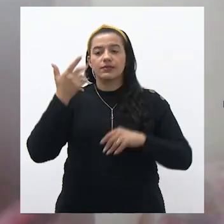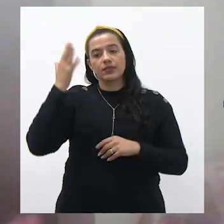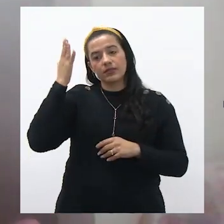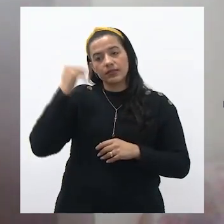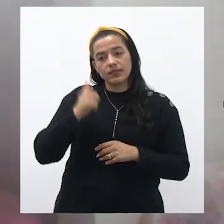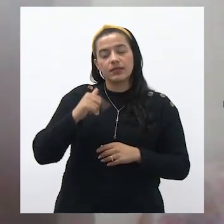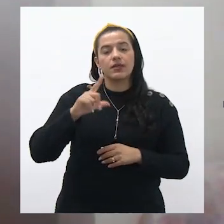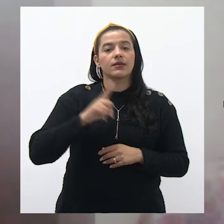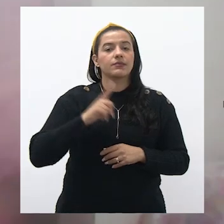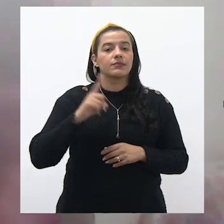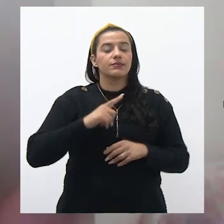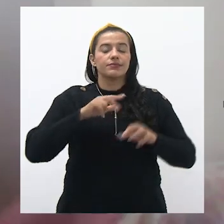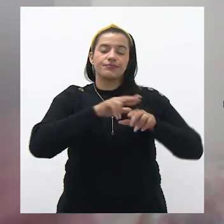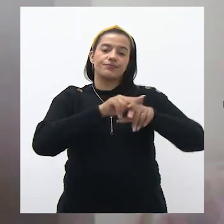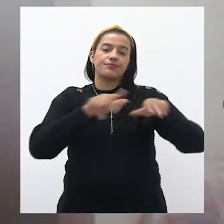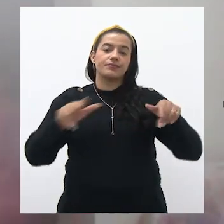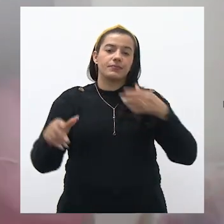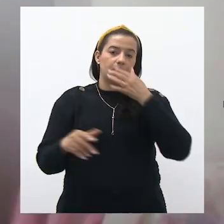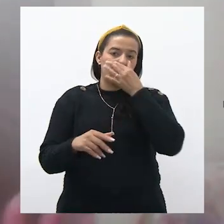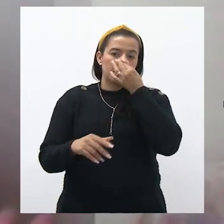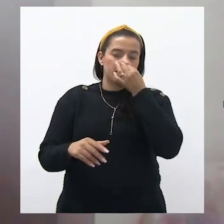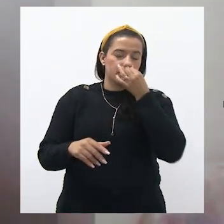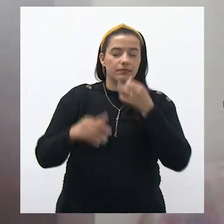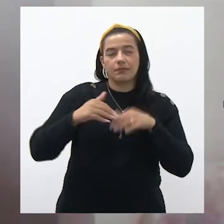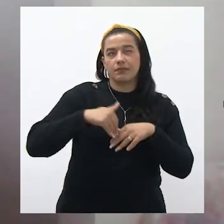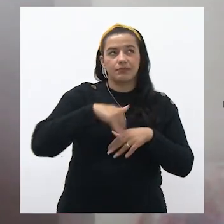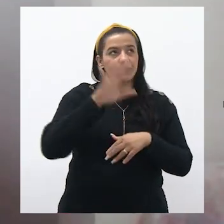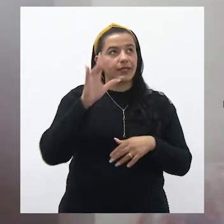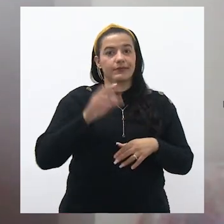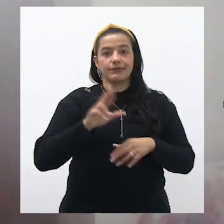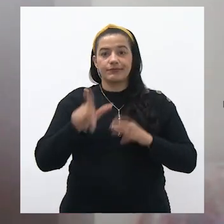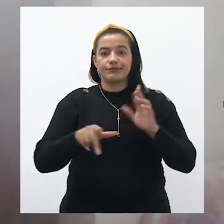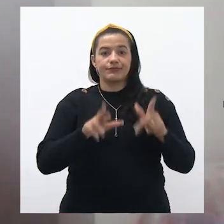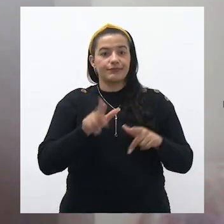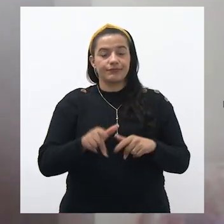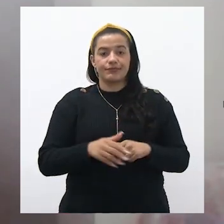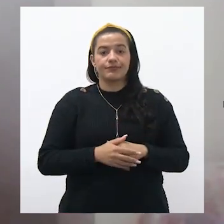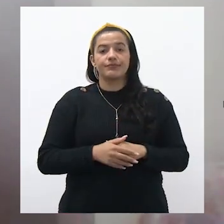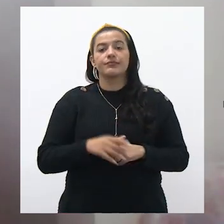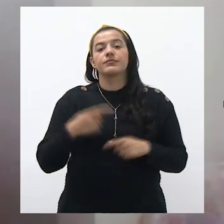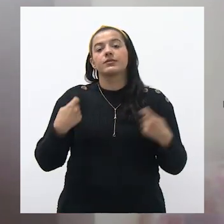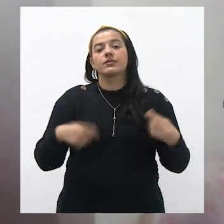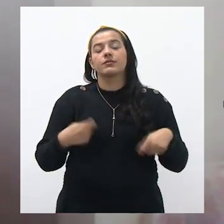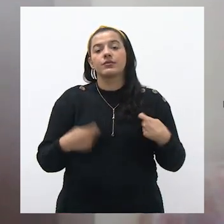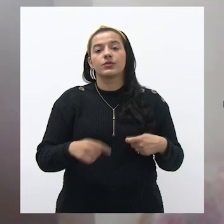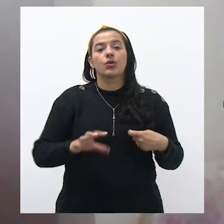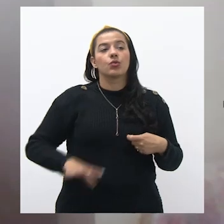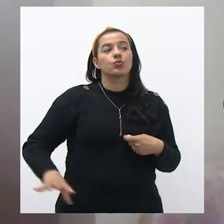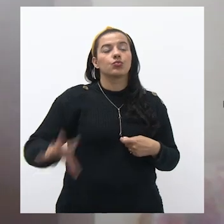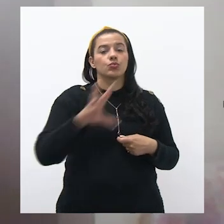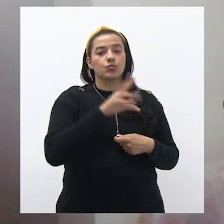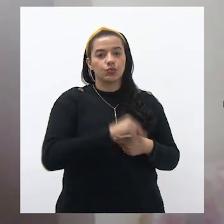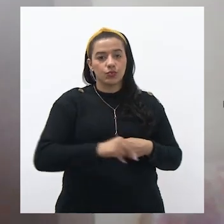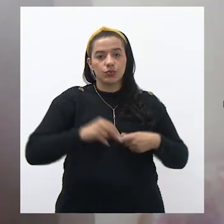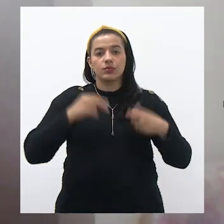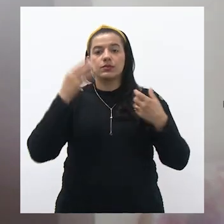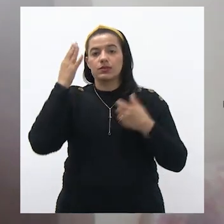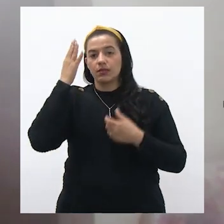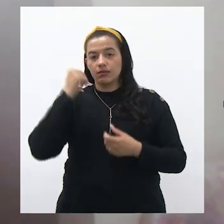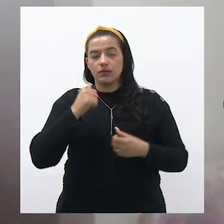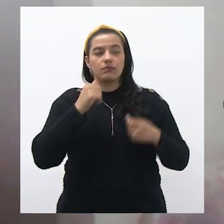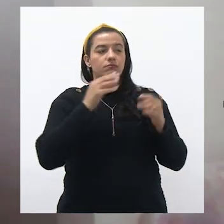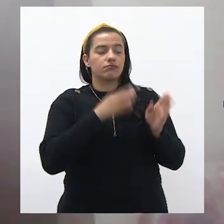que são diversas, das mais diversas possíveis. Então, levar tudo, trabalhar com tudo isso, né,